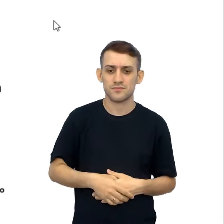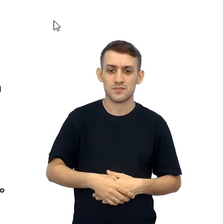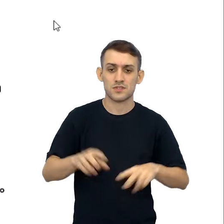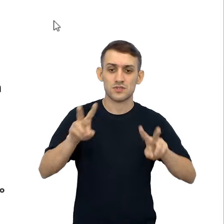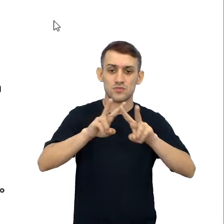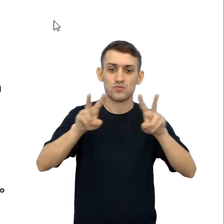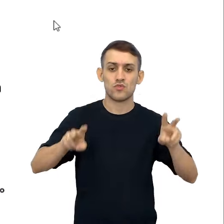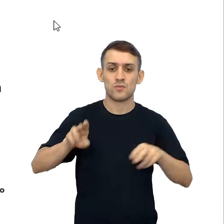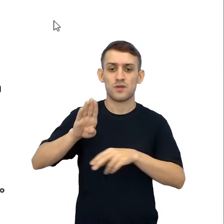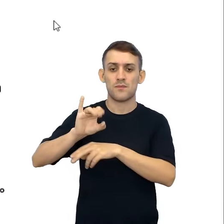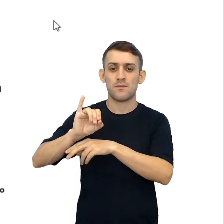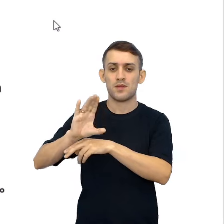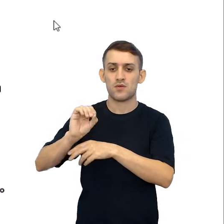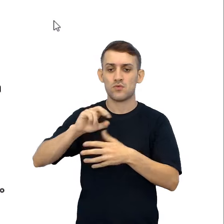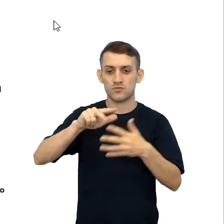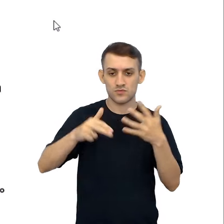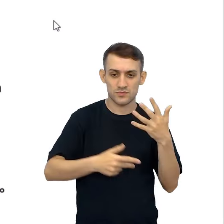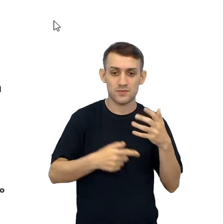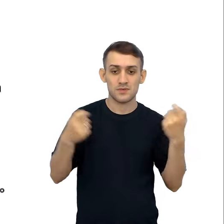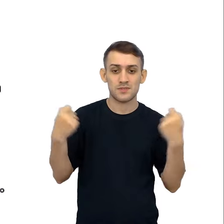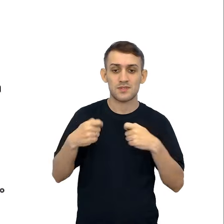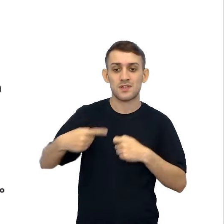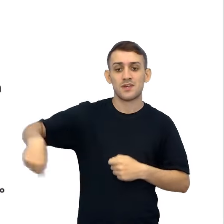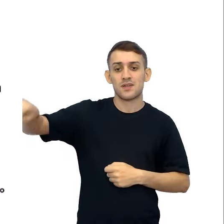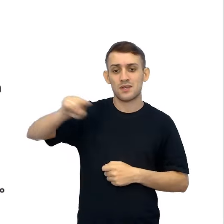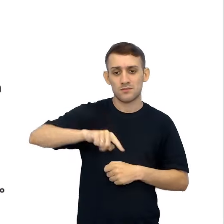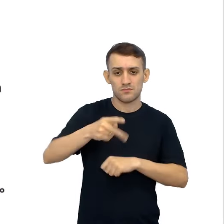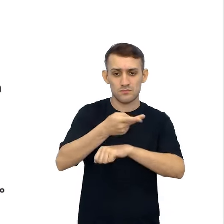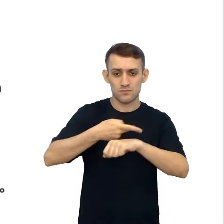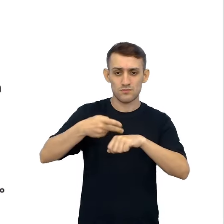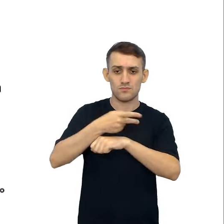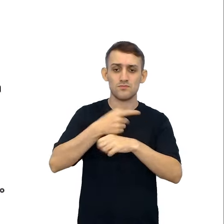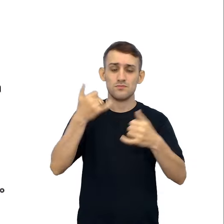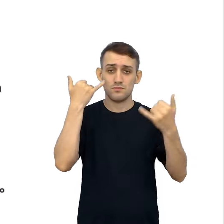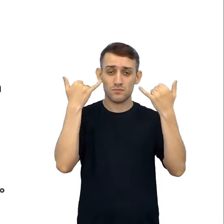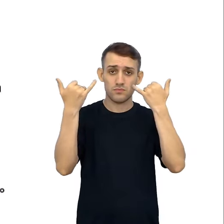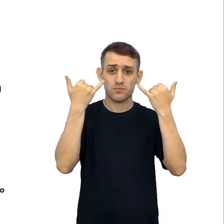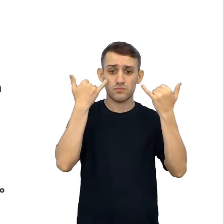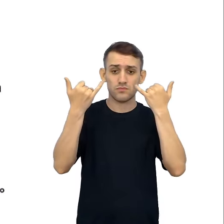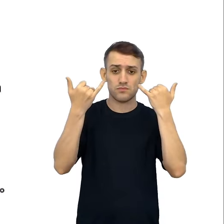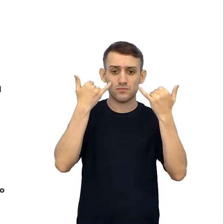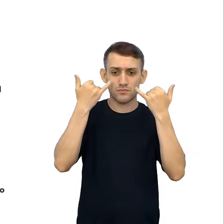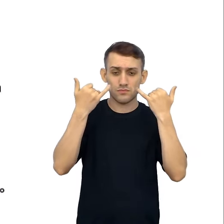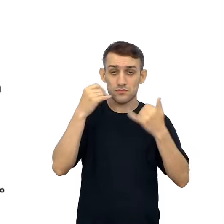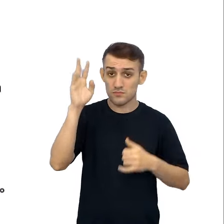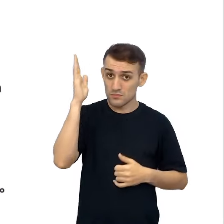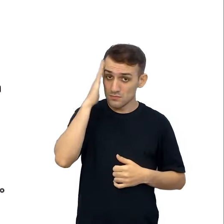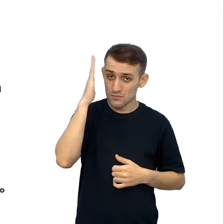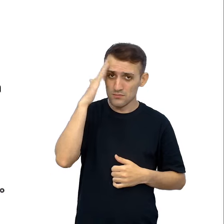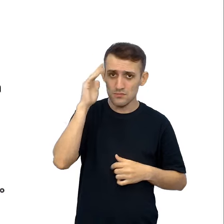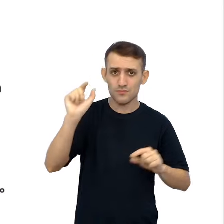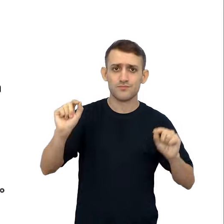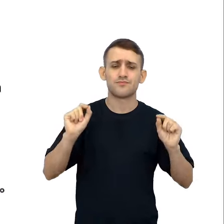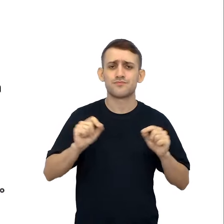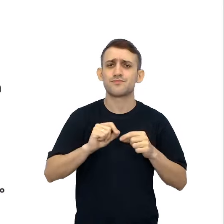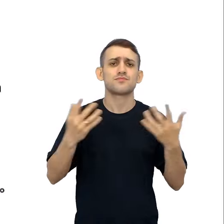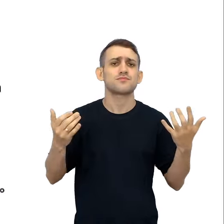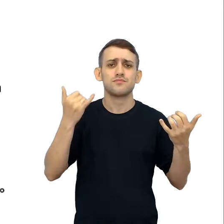da biodiversidade. Então, é preciso que eles busquem insumos aí, considerando